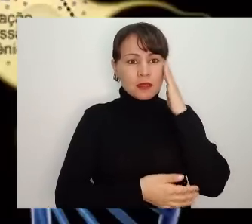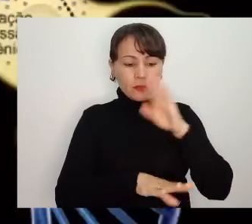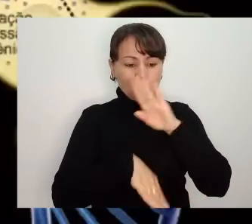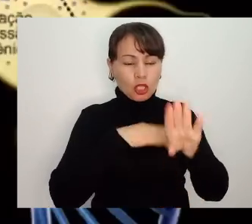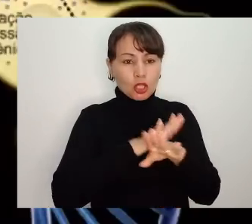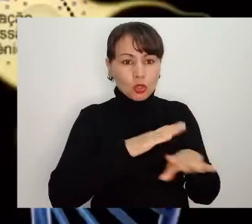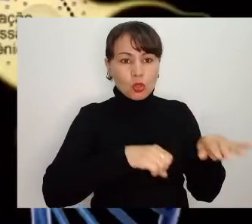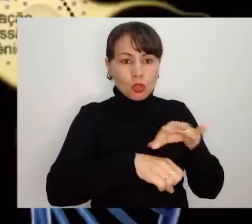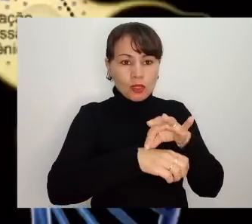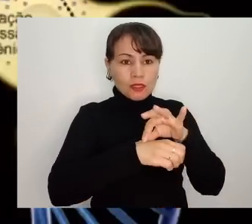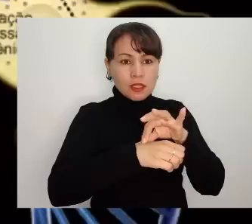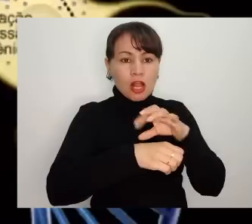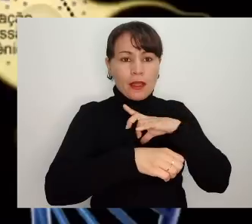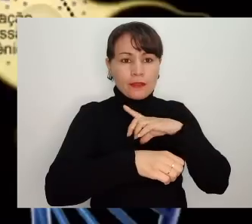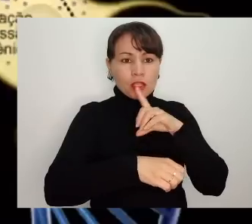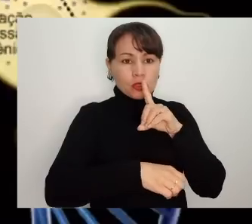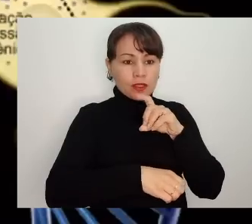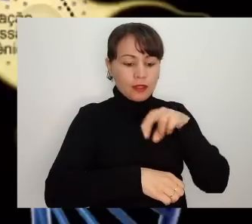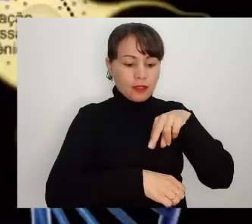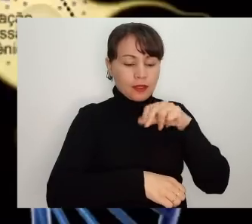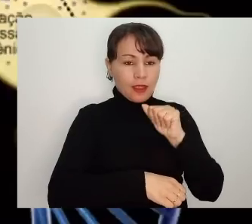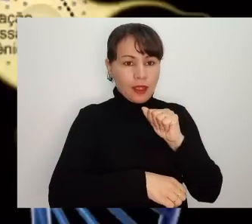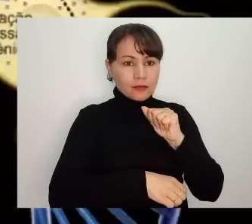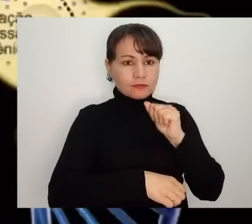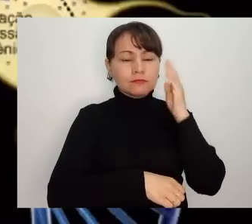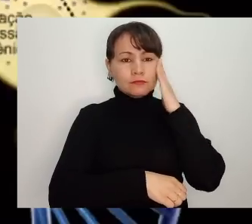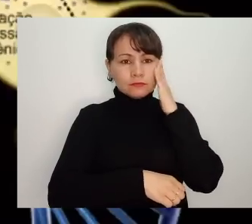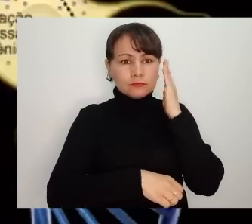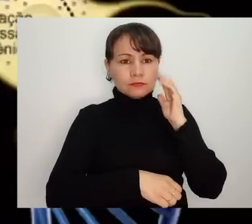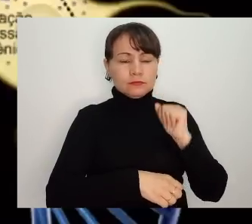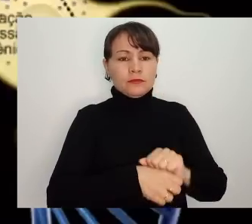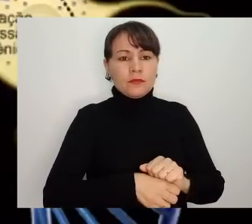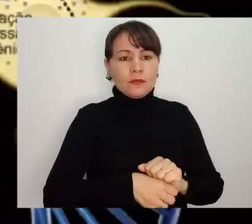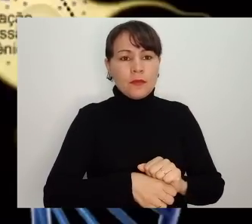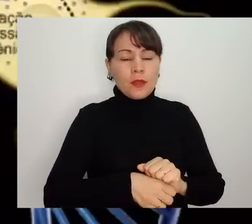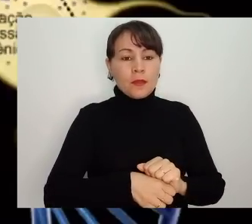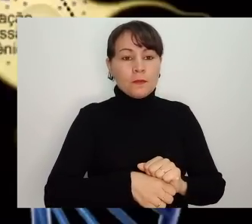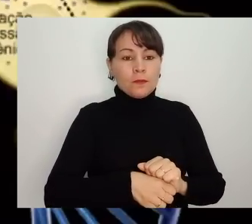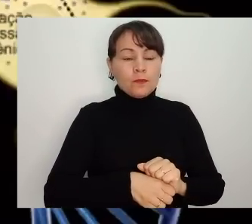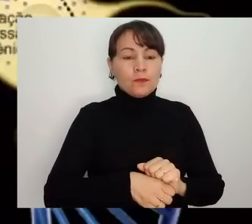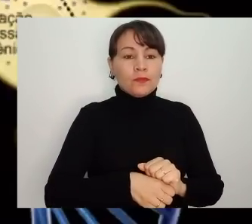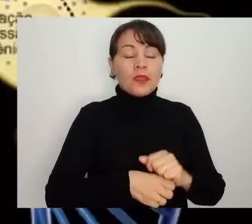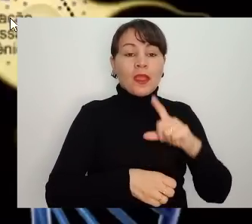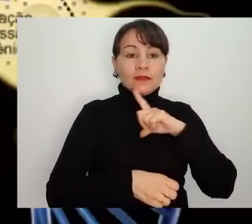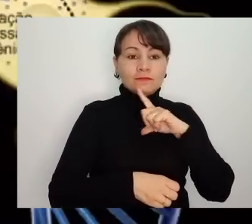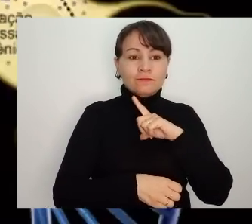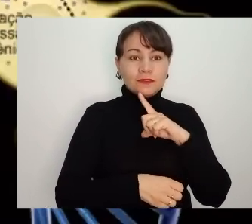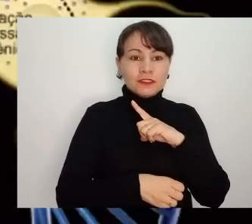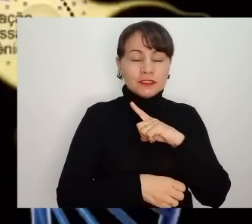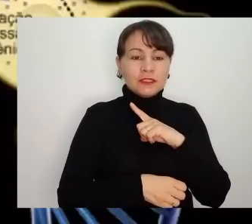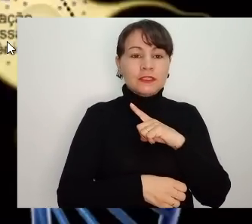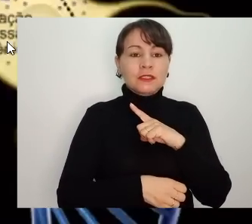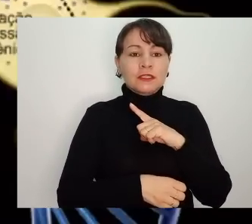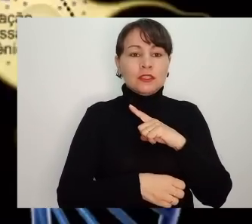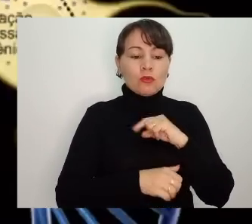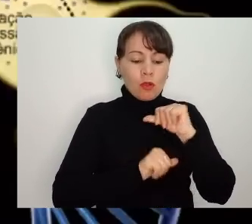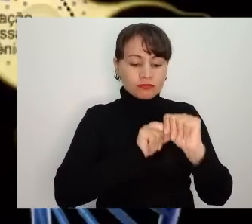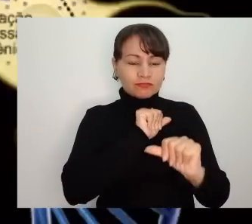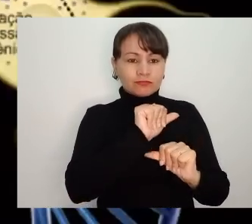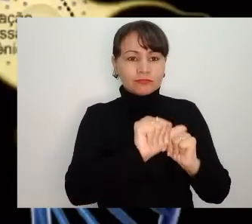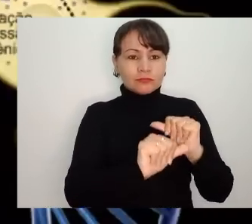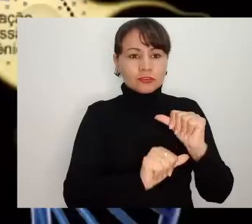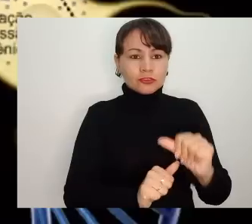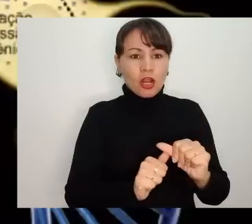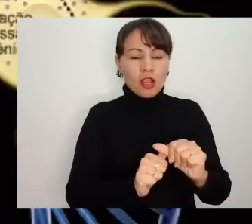toda célula tem o seu DNA internamente, seu código genético. E ali, então, vai ter